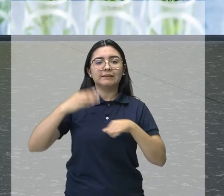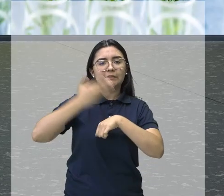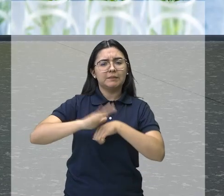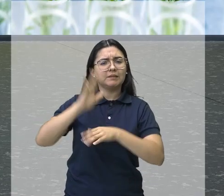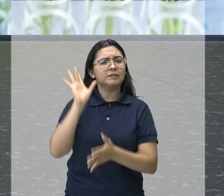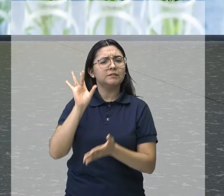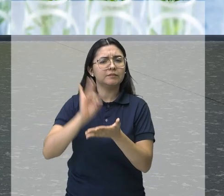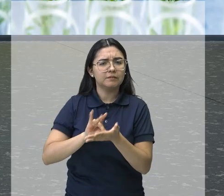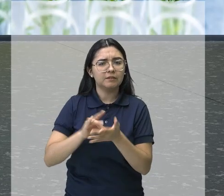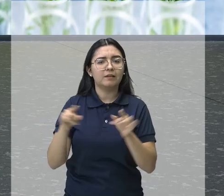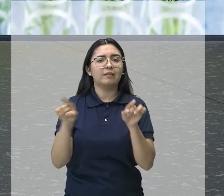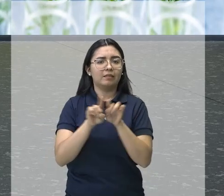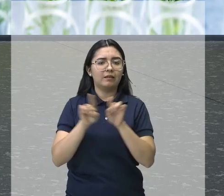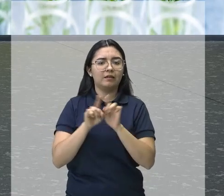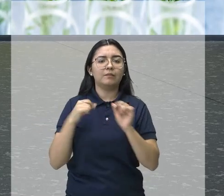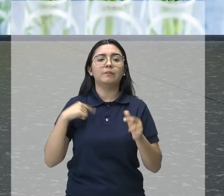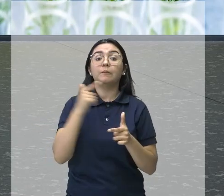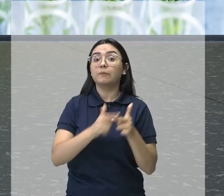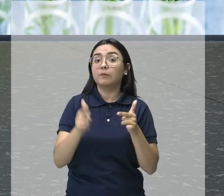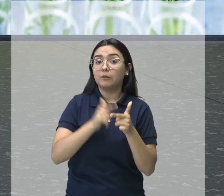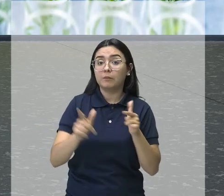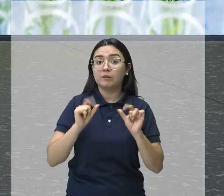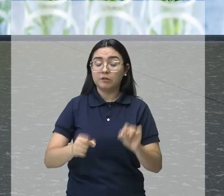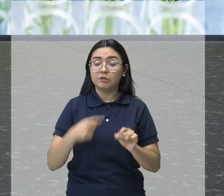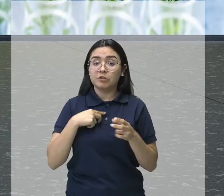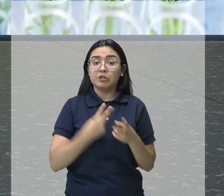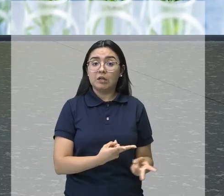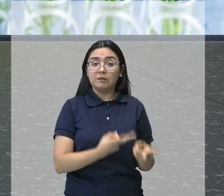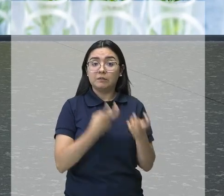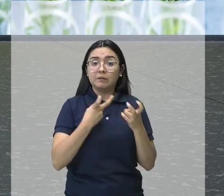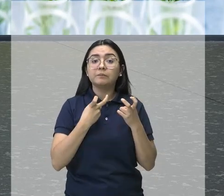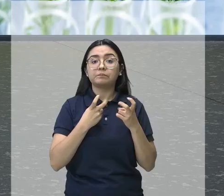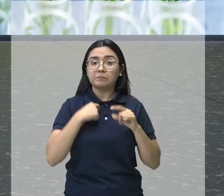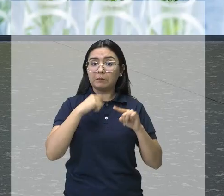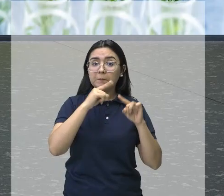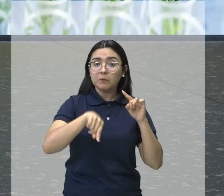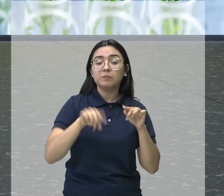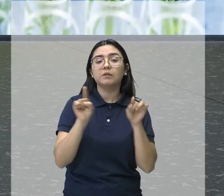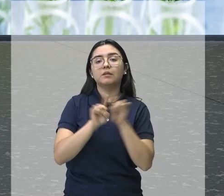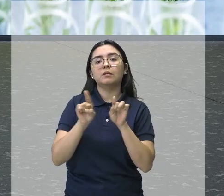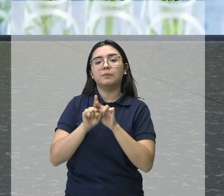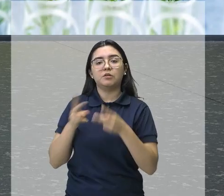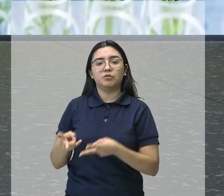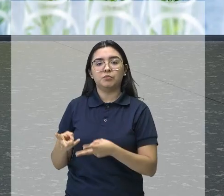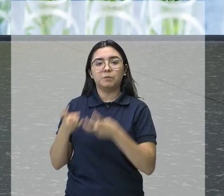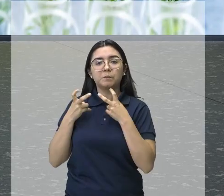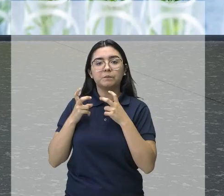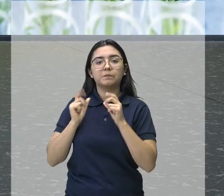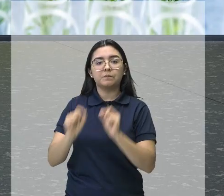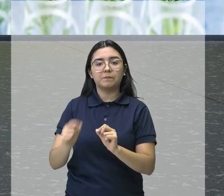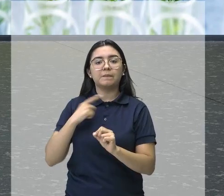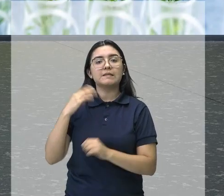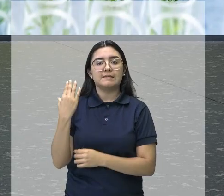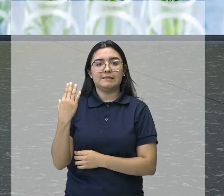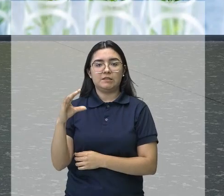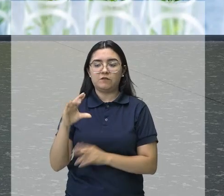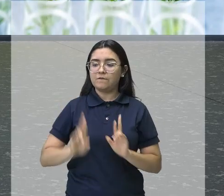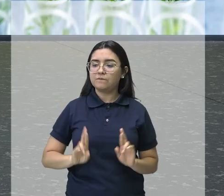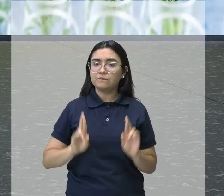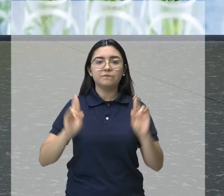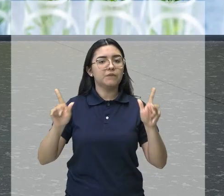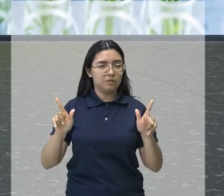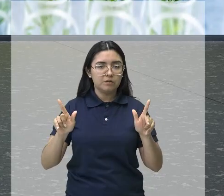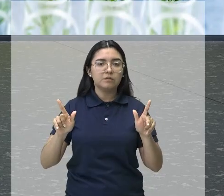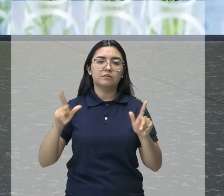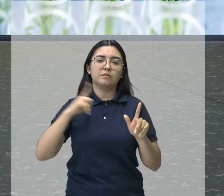prática, existe um conflito entre extrativismo predatório e extrativismo científico.